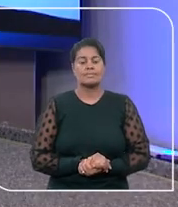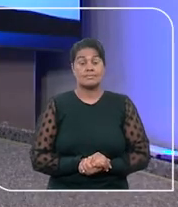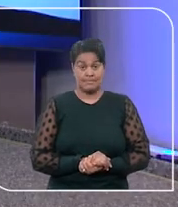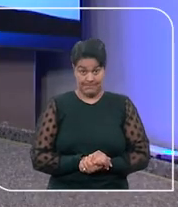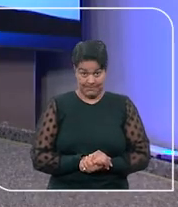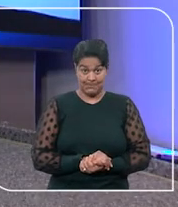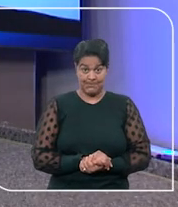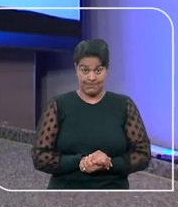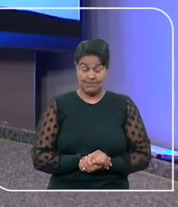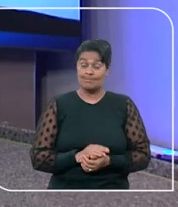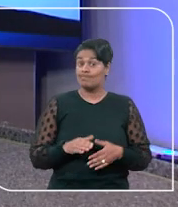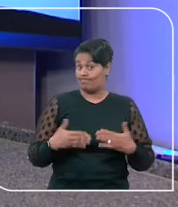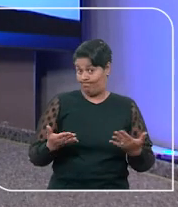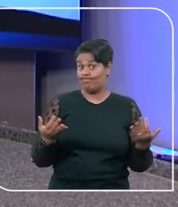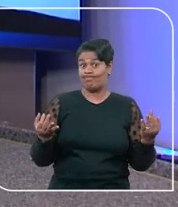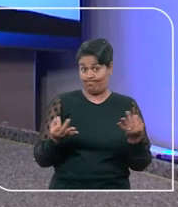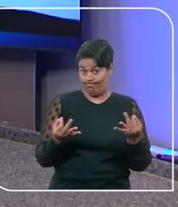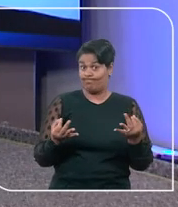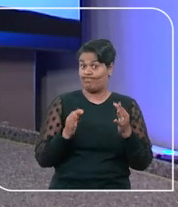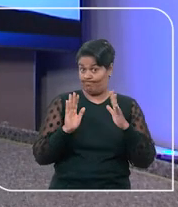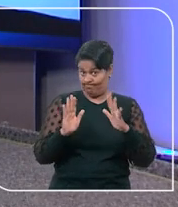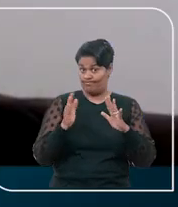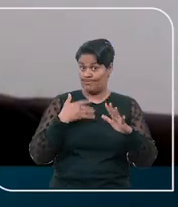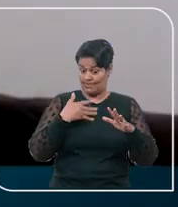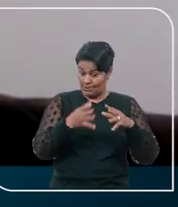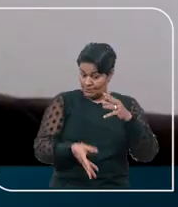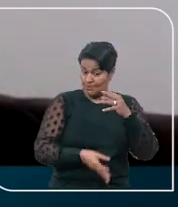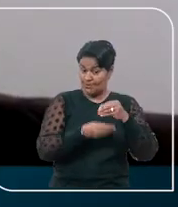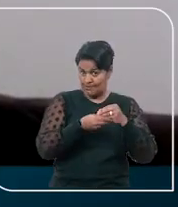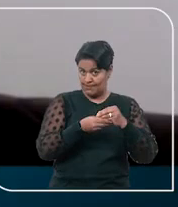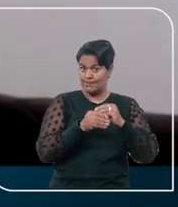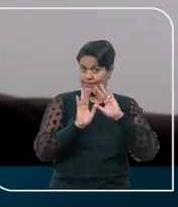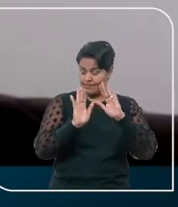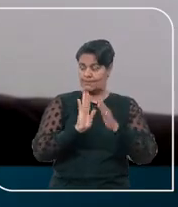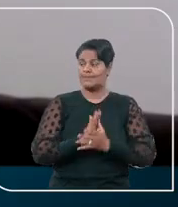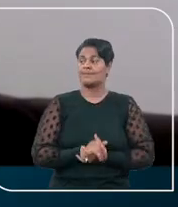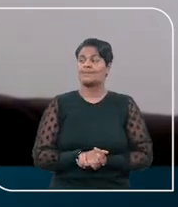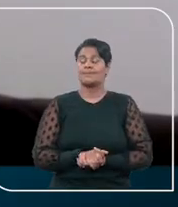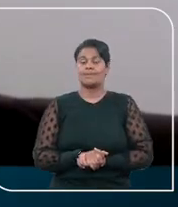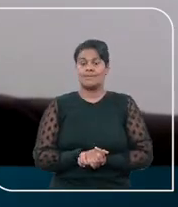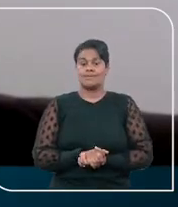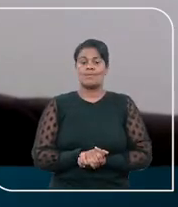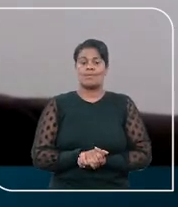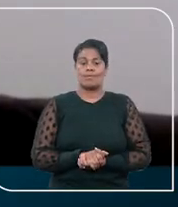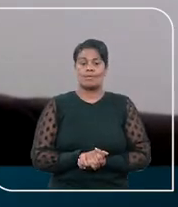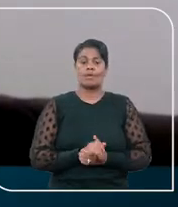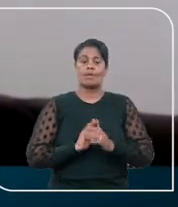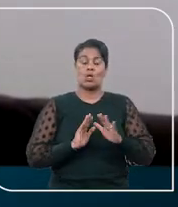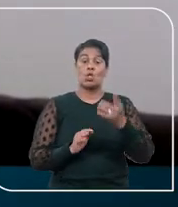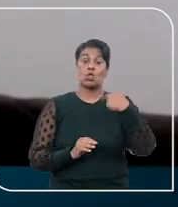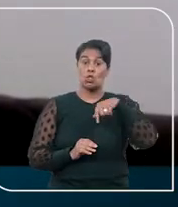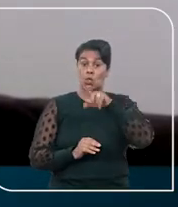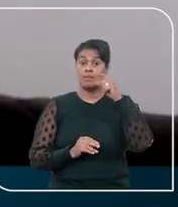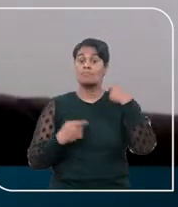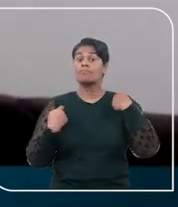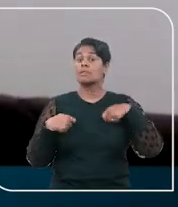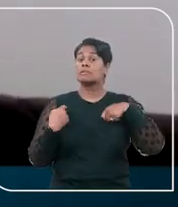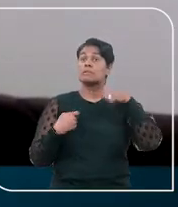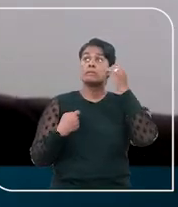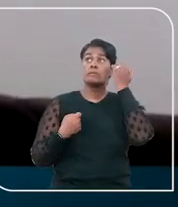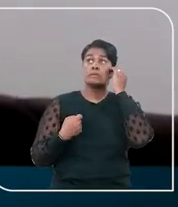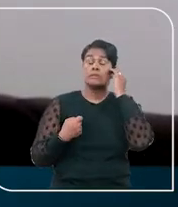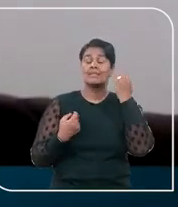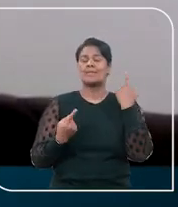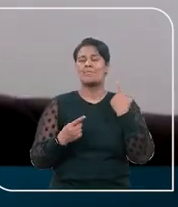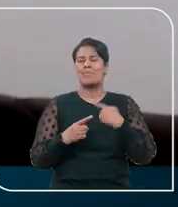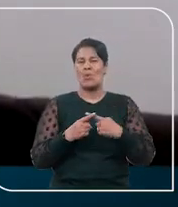favor. Perfeitamente, complementando o que o professor Egito falou muito bem, a gente precisa entender, porque esse é um dos pontos de conflito